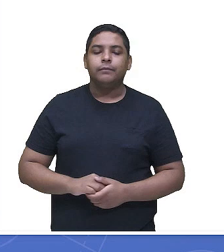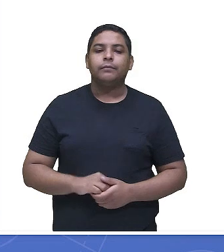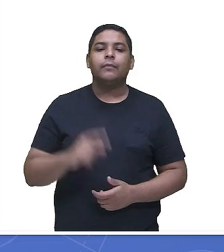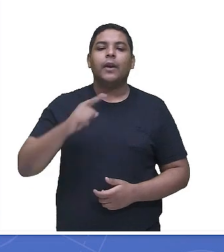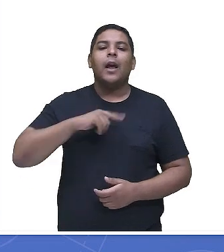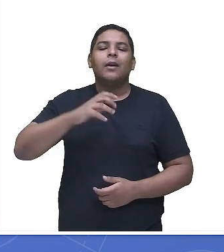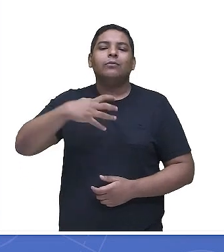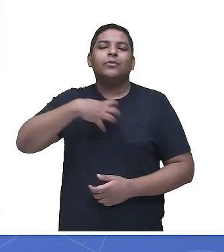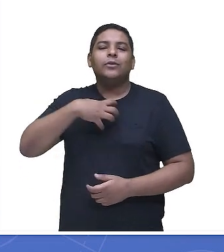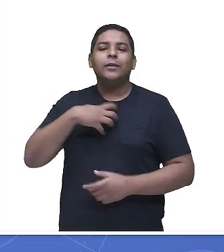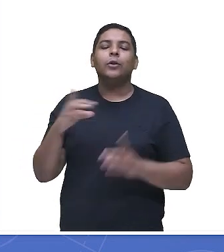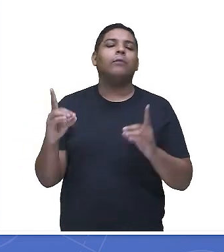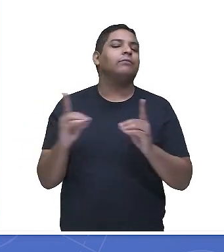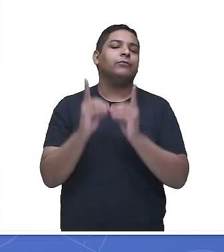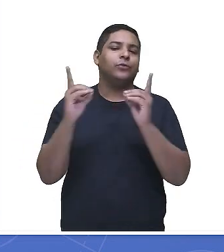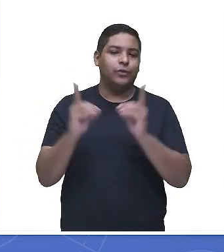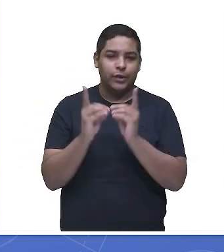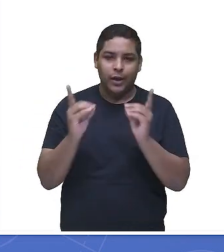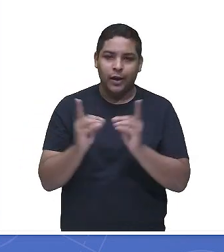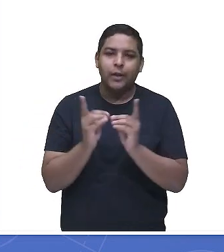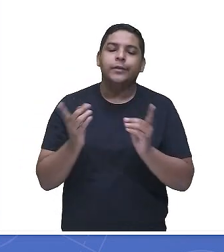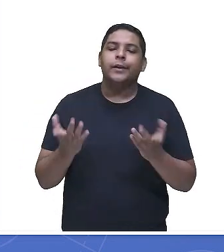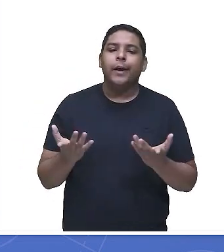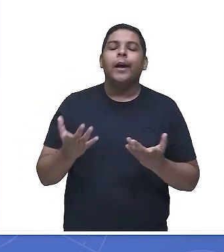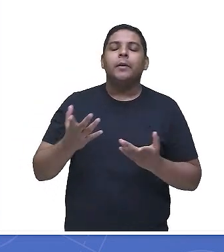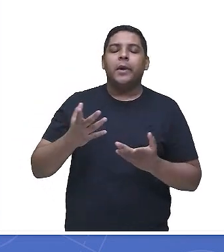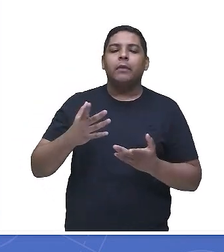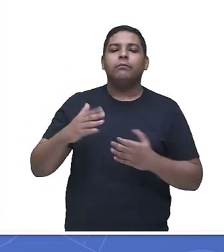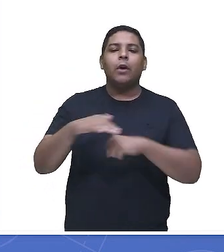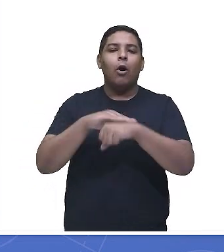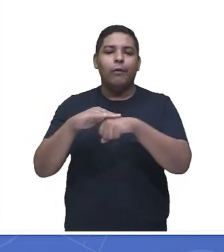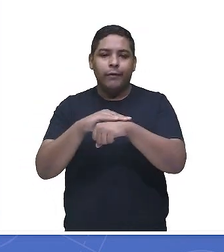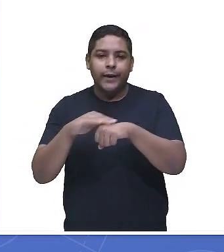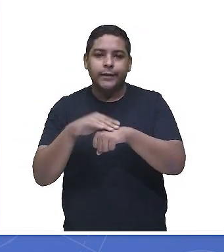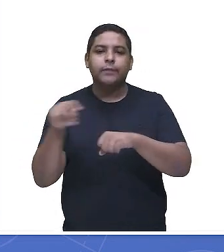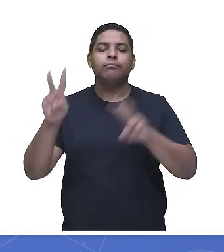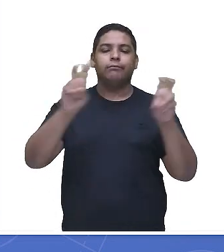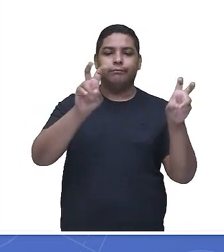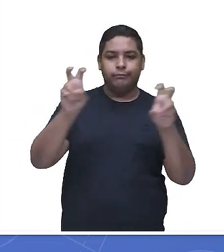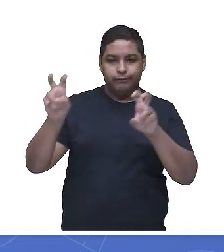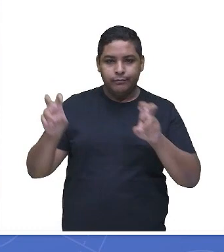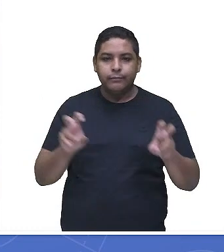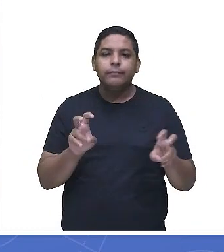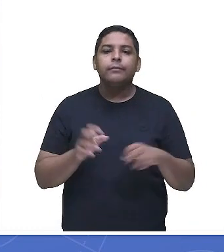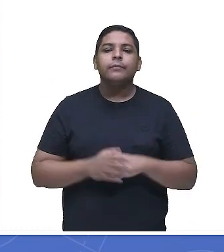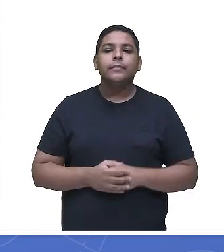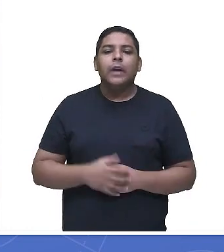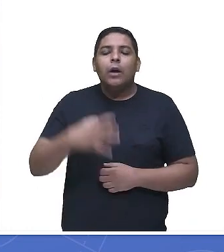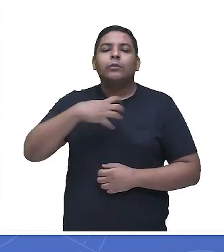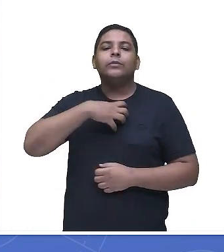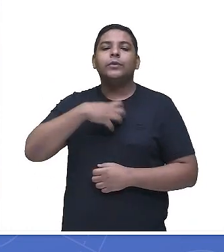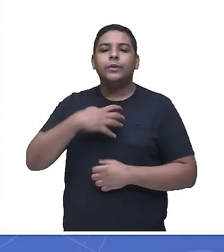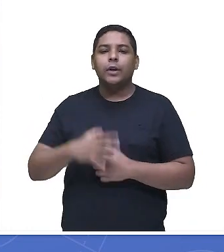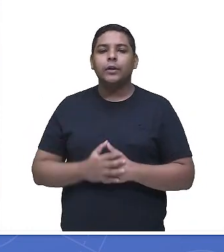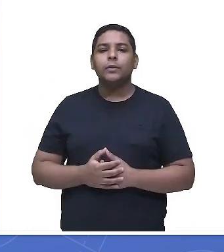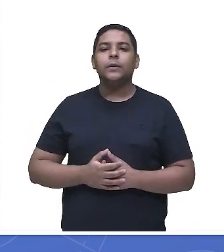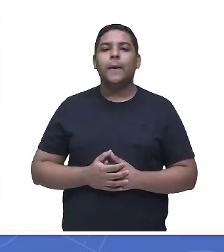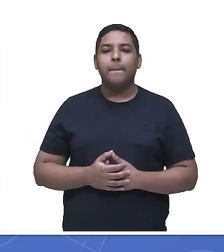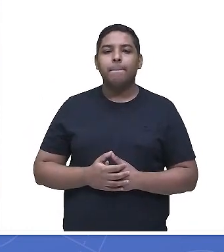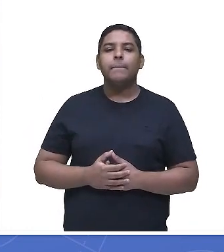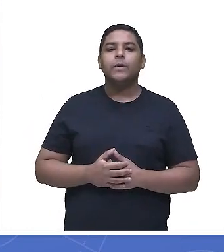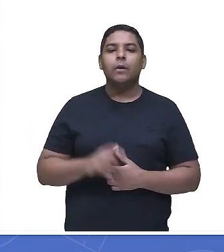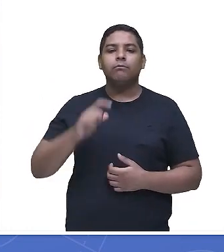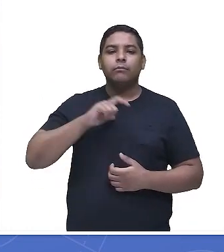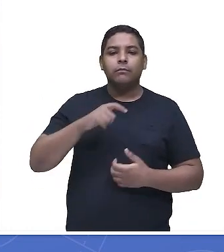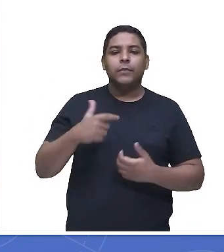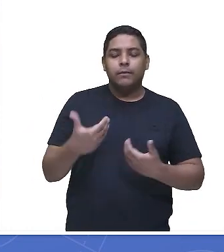gente tá falando sobre esses níveis, tá? Só uma forma que a gente tem de dividir